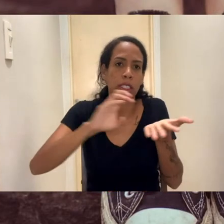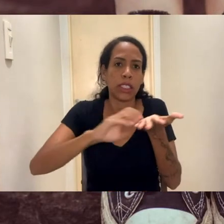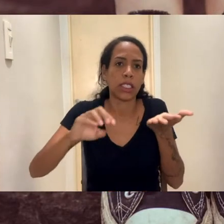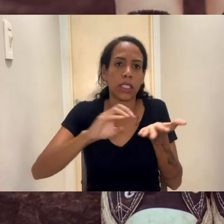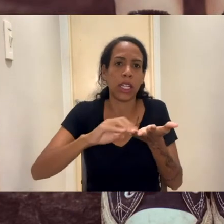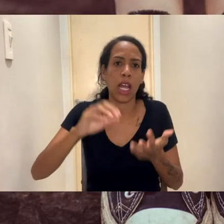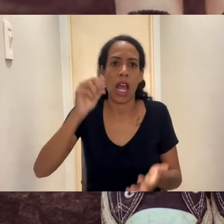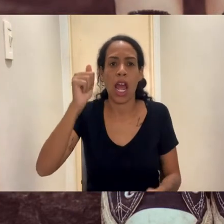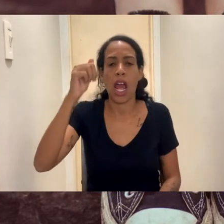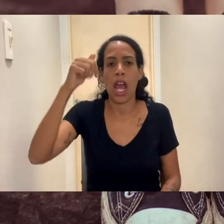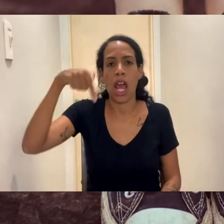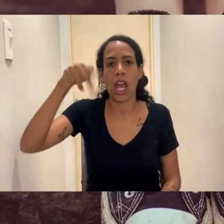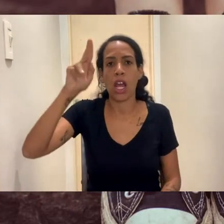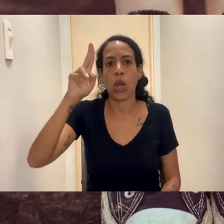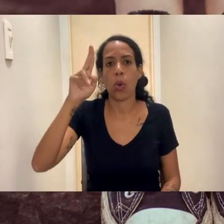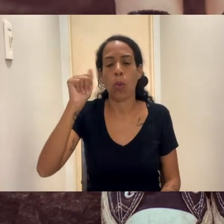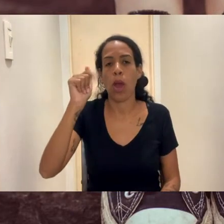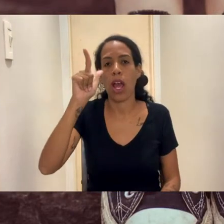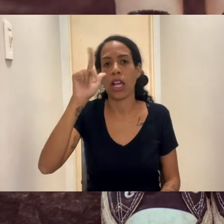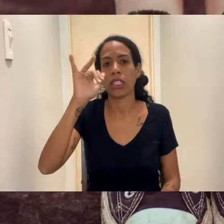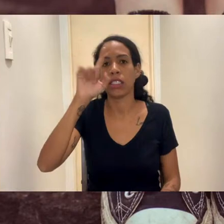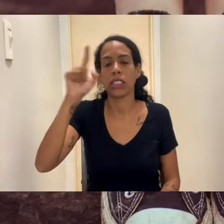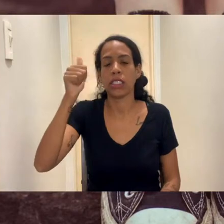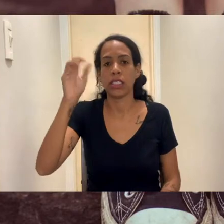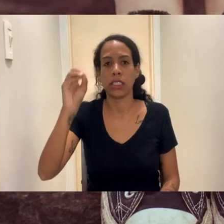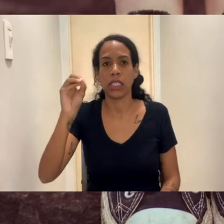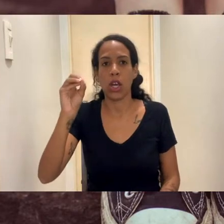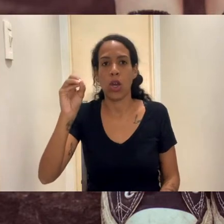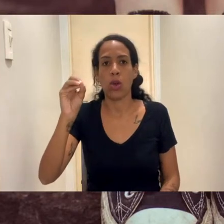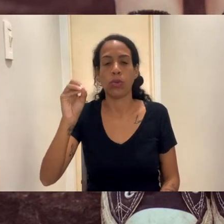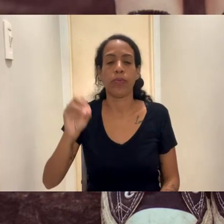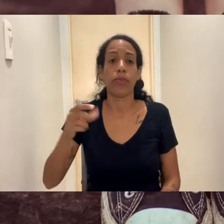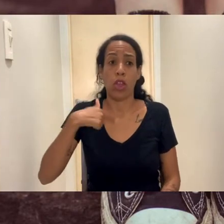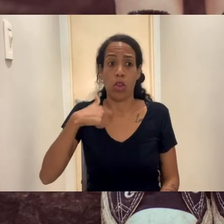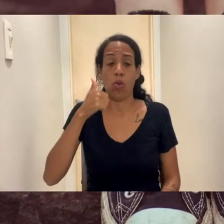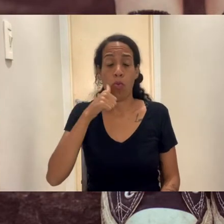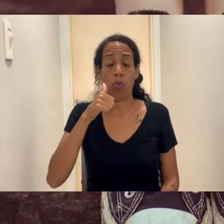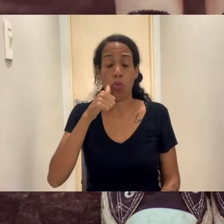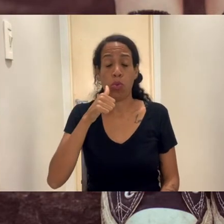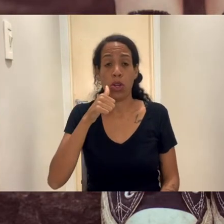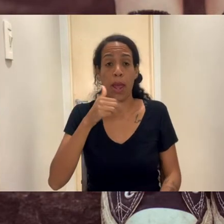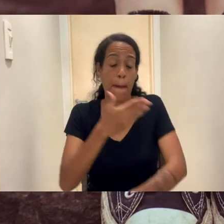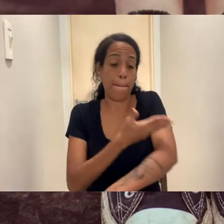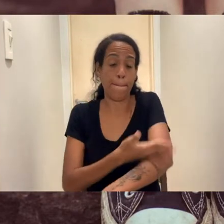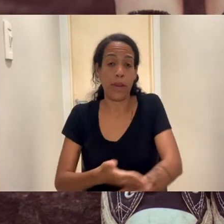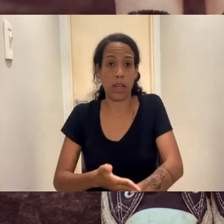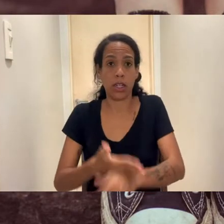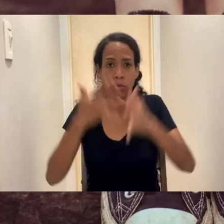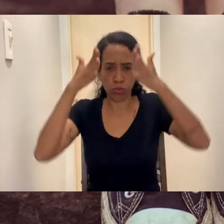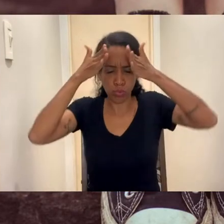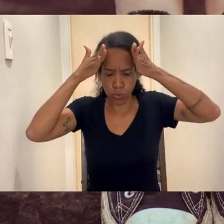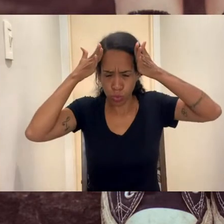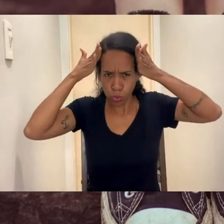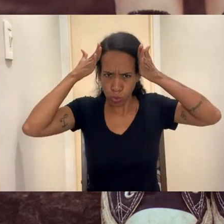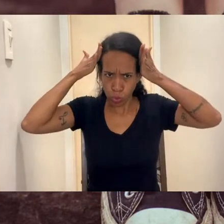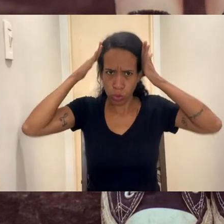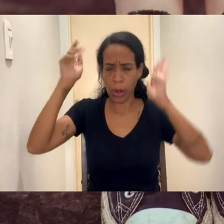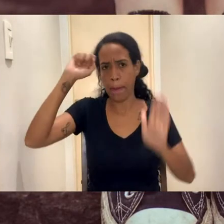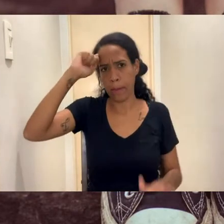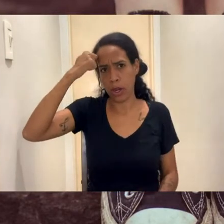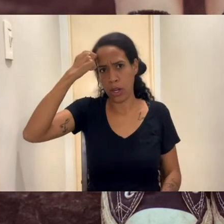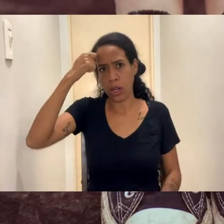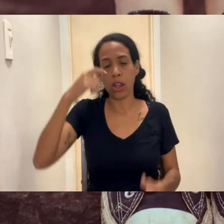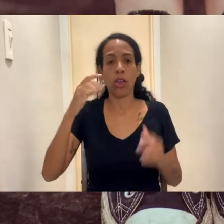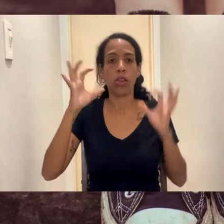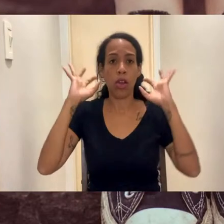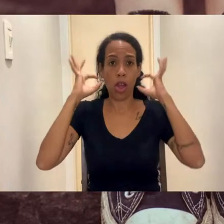Coalizão pela Socioeducação. Eu sou uma mulher branca, de cabelos curtos, pretos, estou com